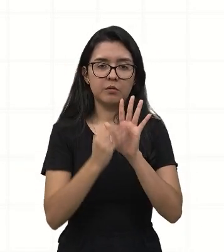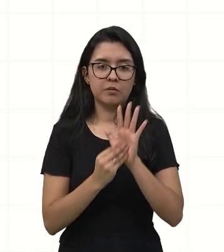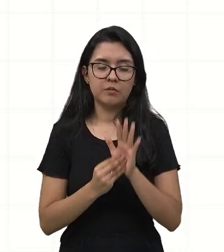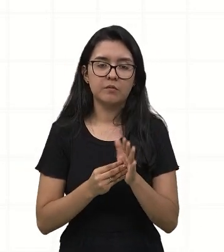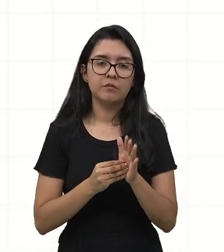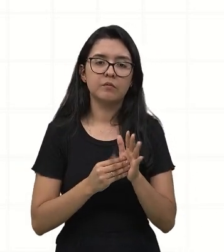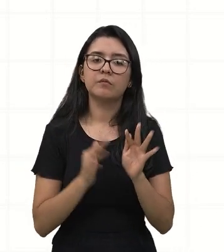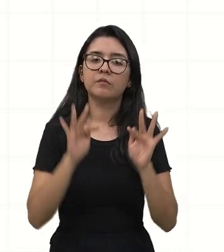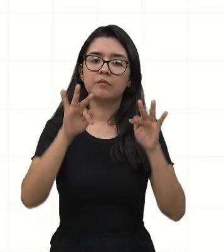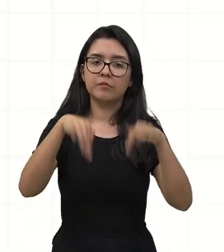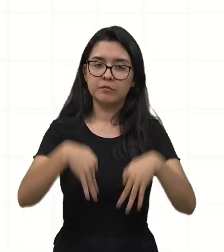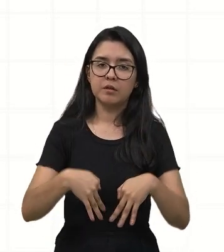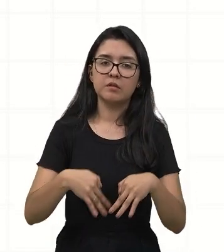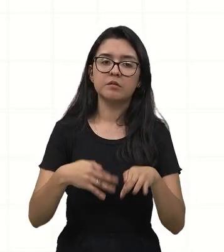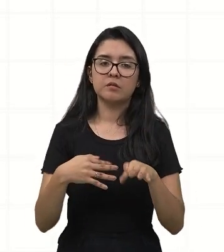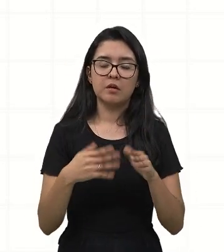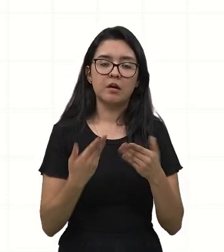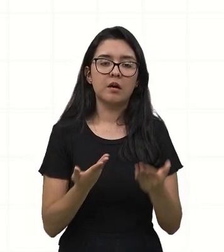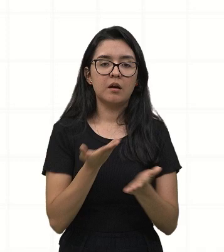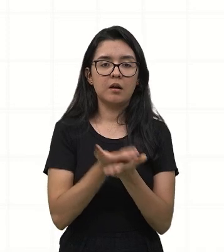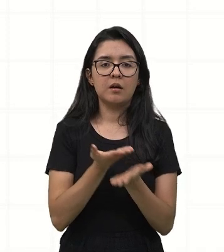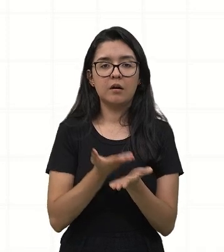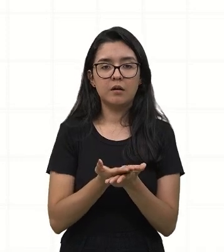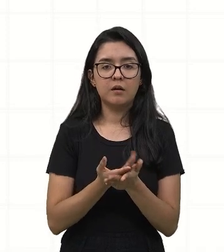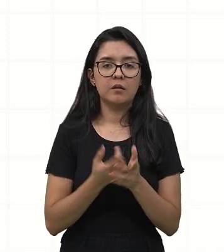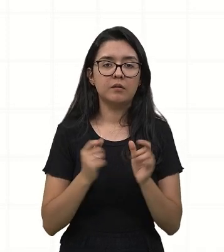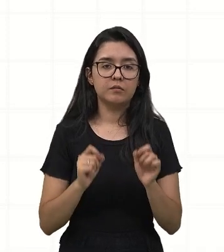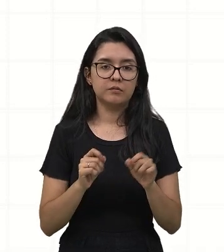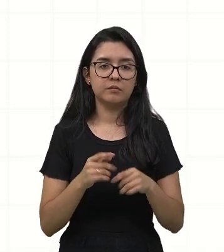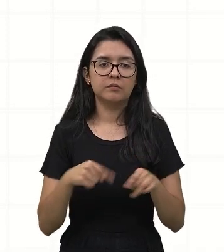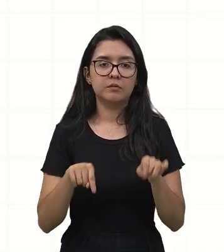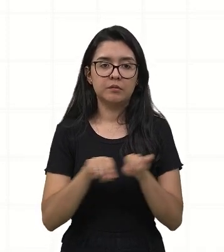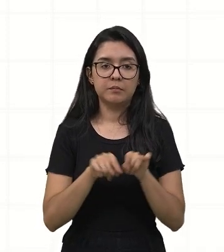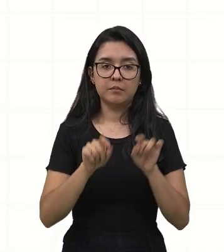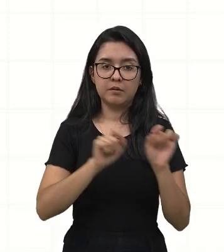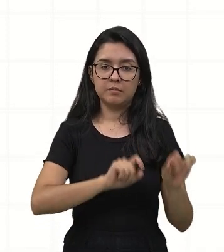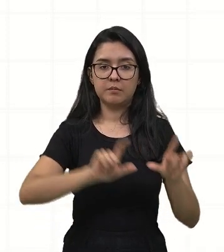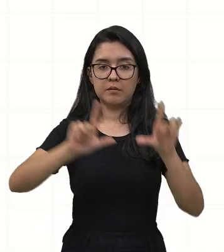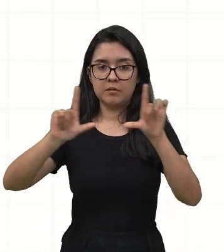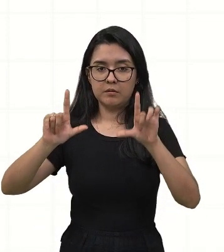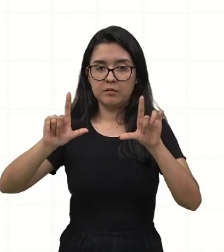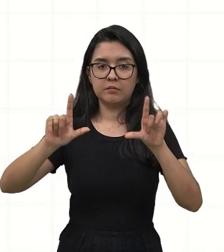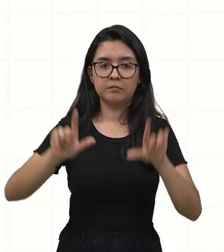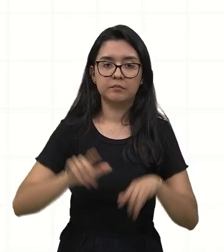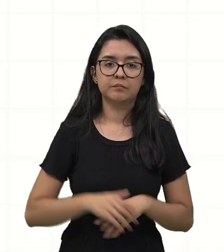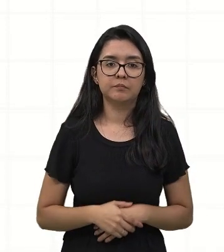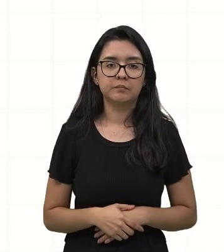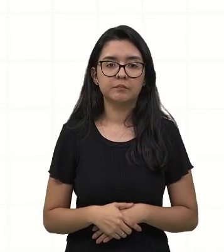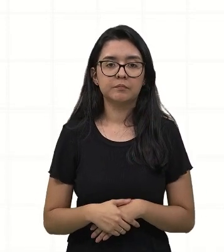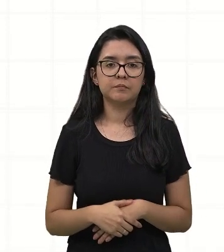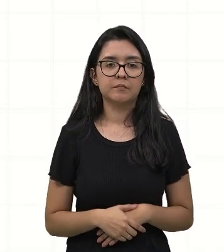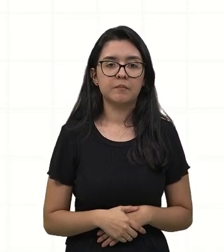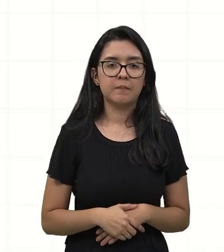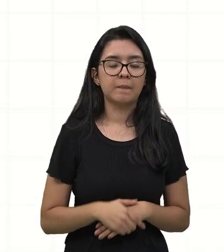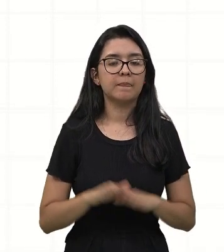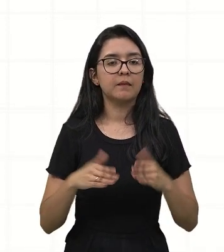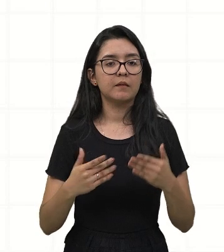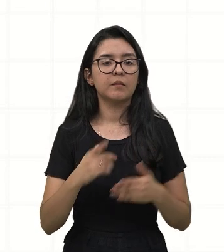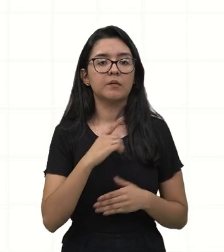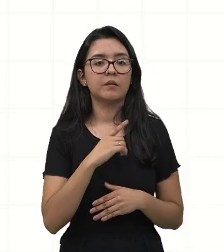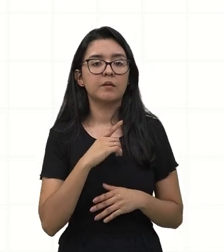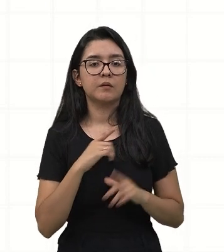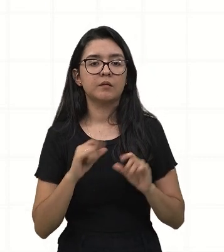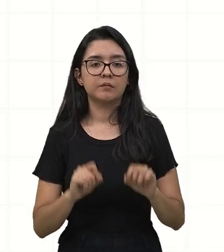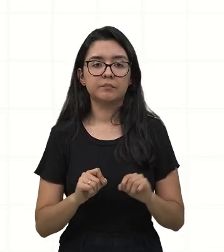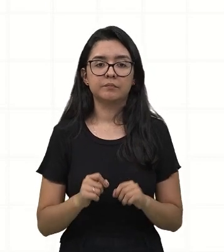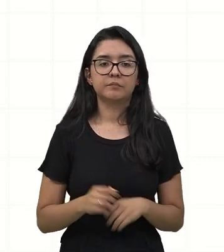que o professor trouxe aqui essa resolução aqui numa cartela, certo? E aí temos aí, ó,